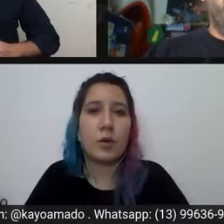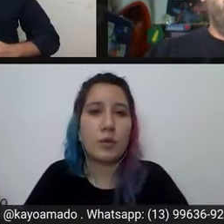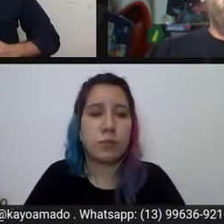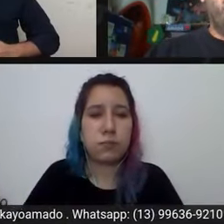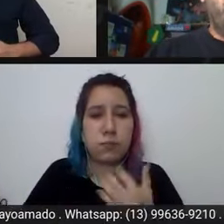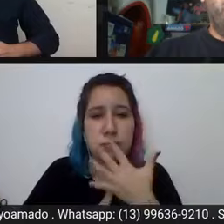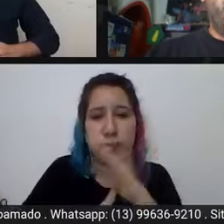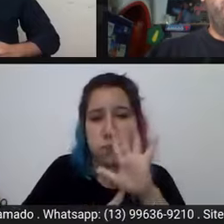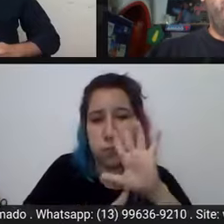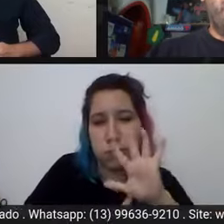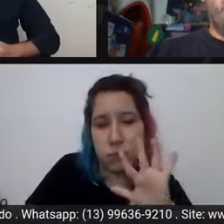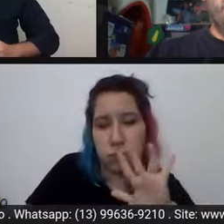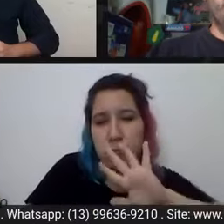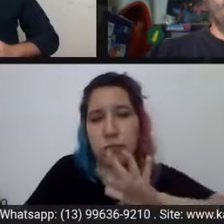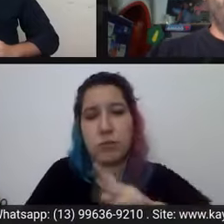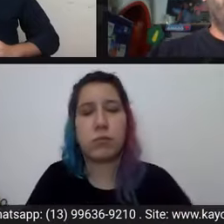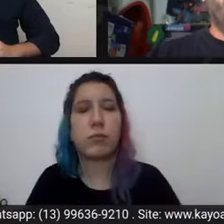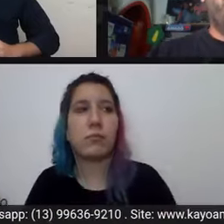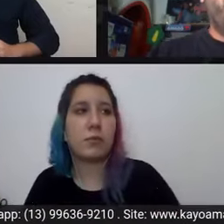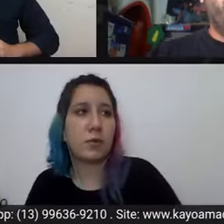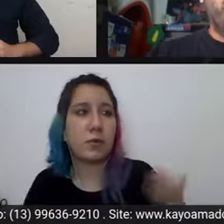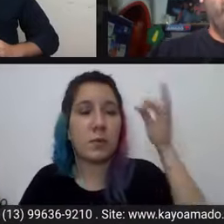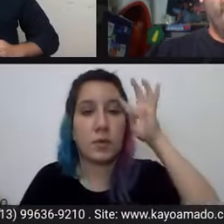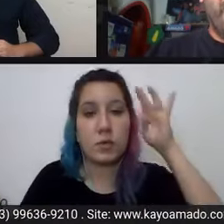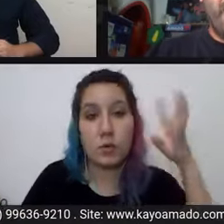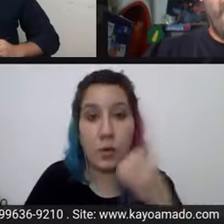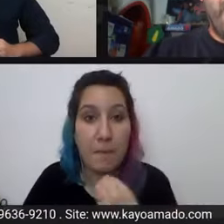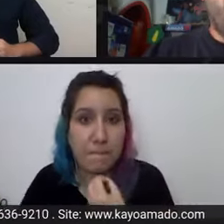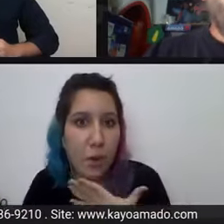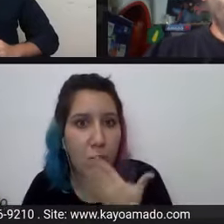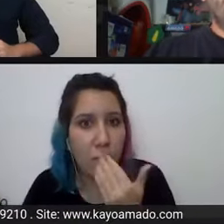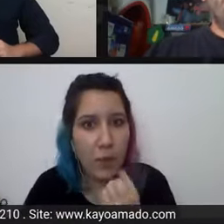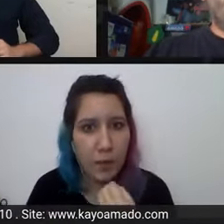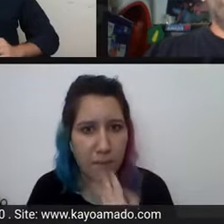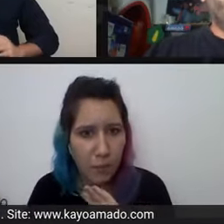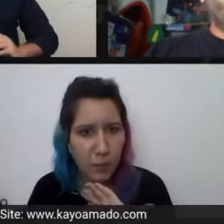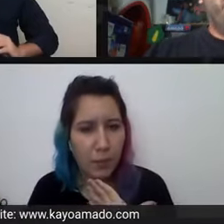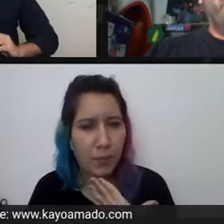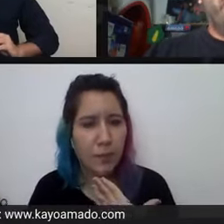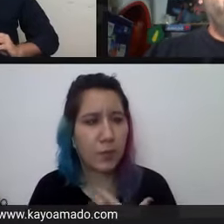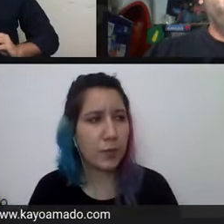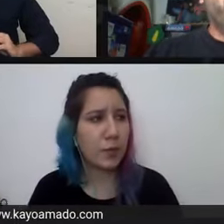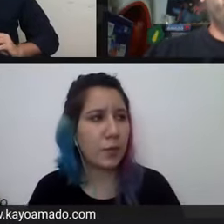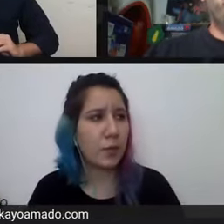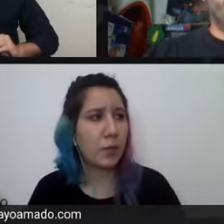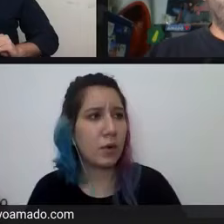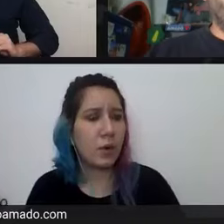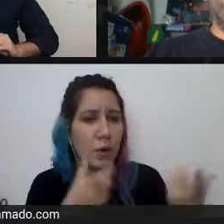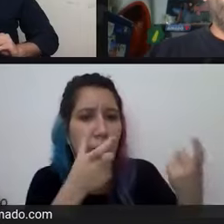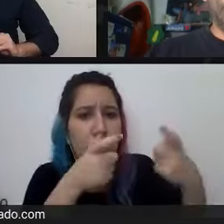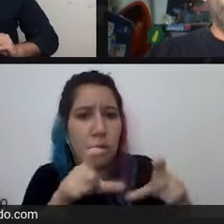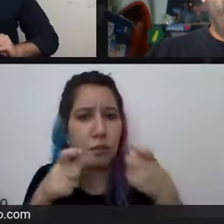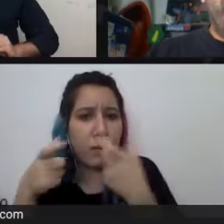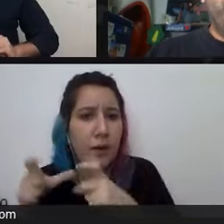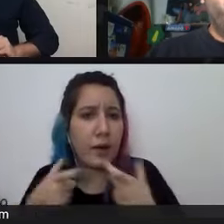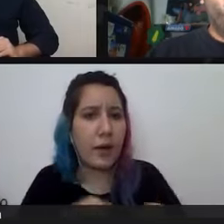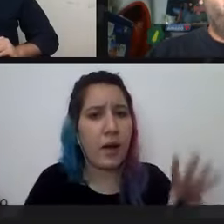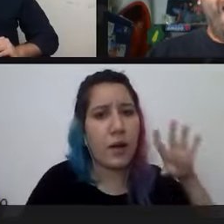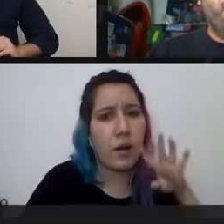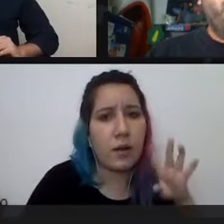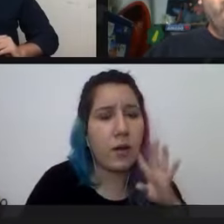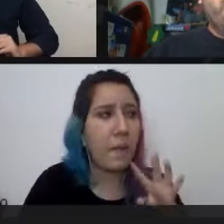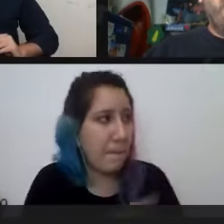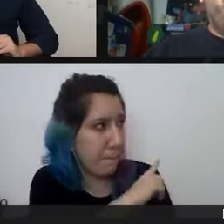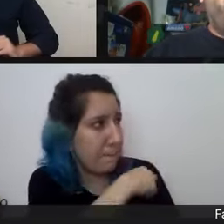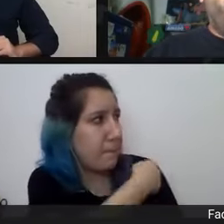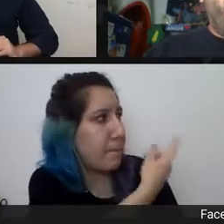são as pessoas que têm uma história bacana, quem faz uma comida legal, os seus patrimônios. Muitas vezes,